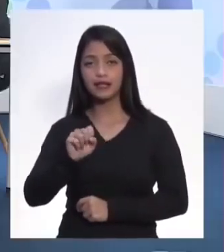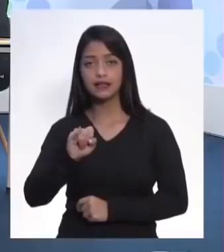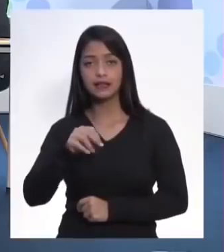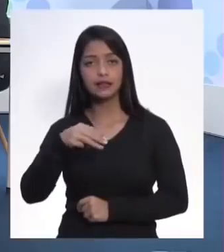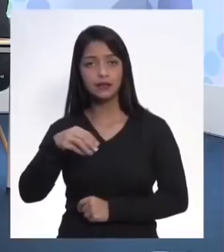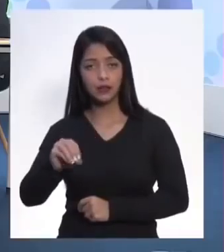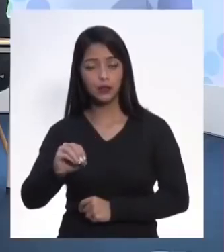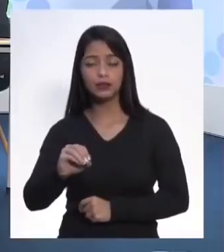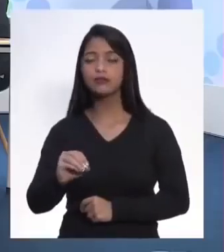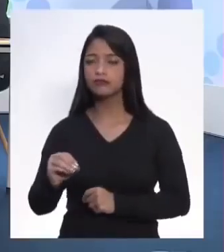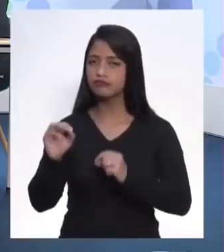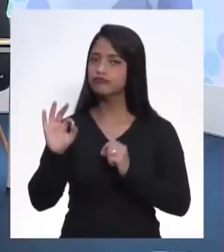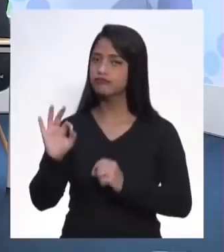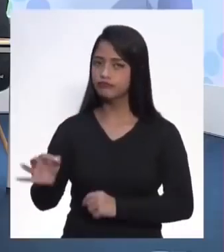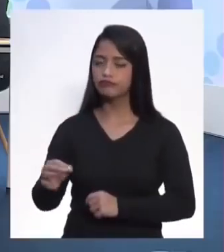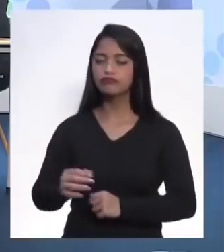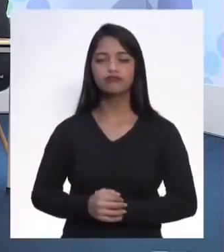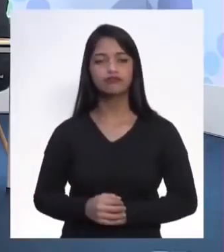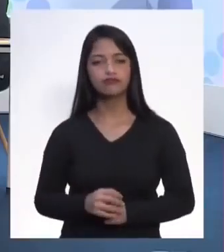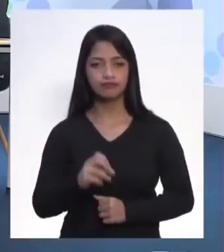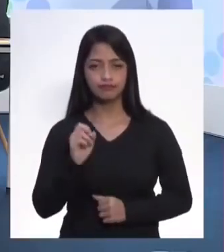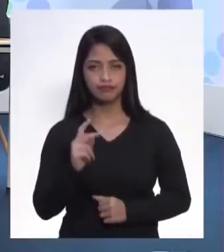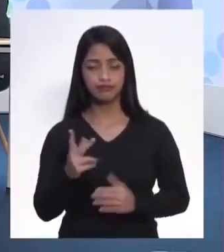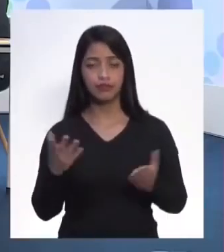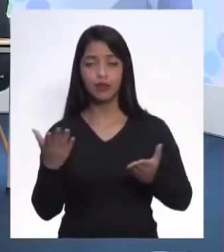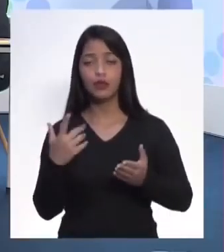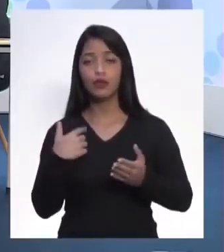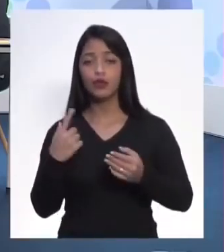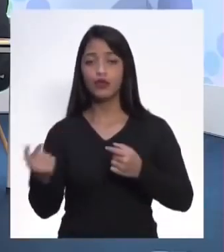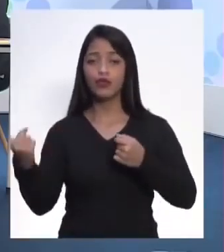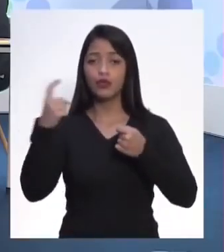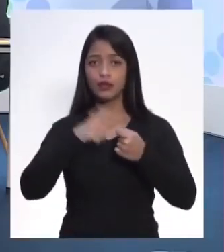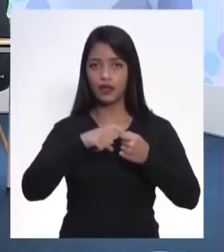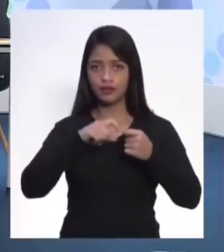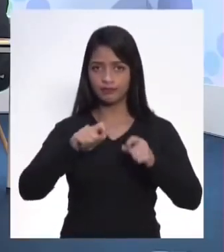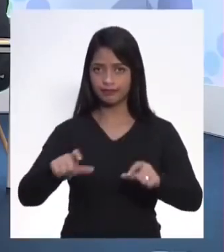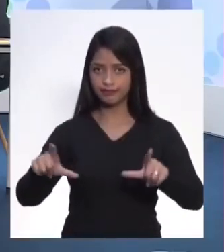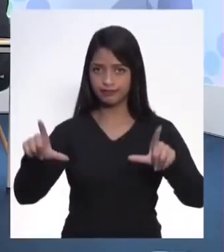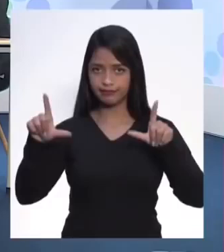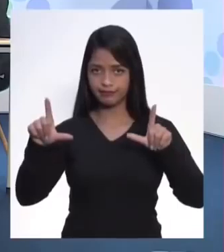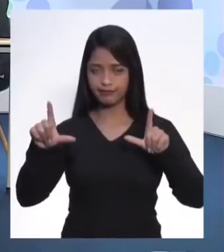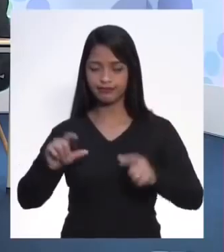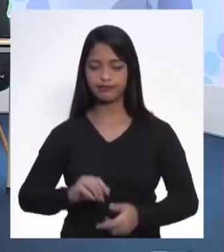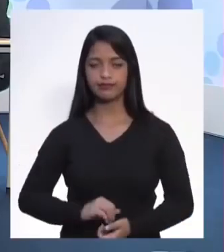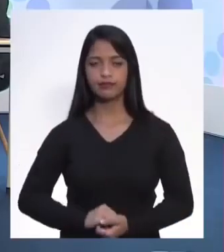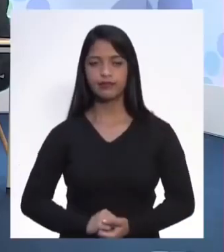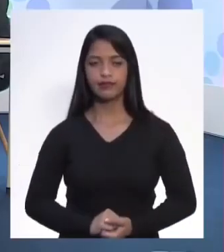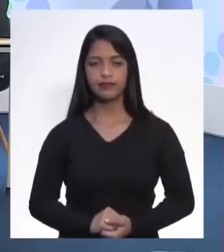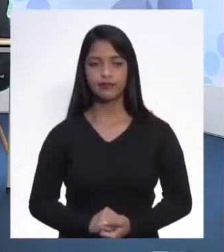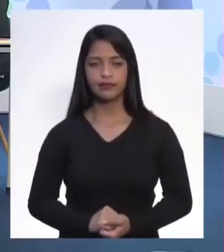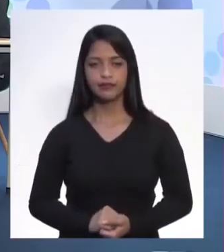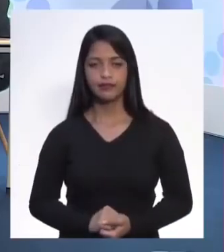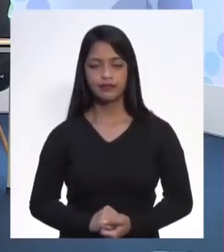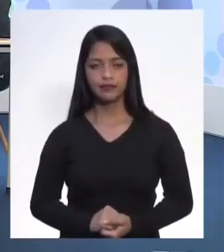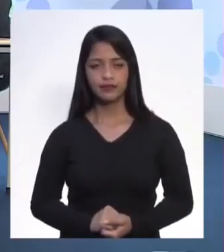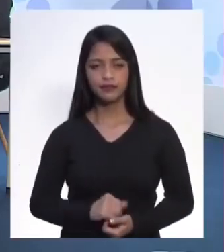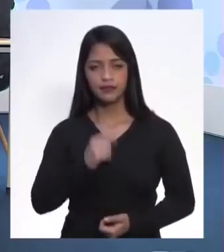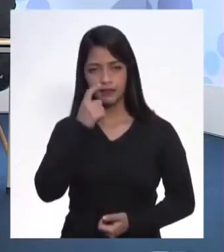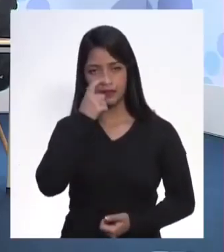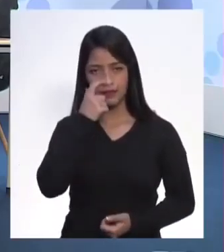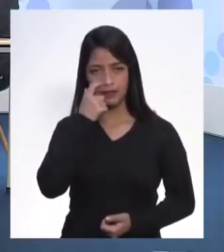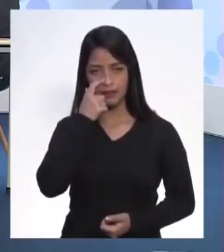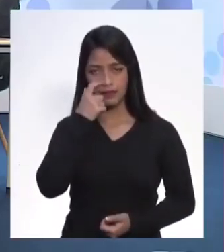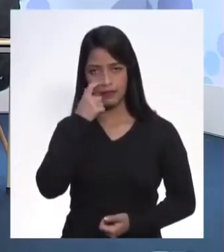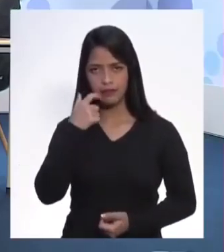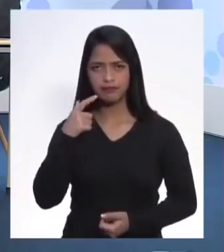Correto. Isso? Beleza? Então, é isso aqui. Deixa eu voltar lá na nossa lousa. Tudo bem? E aí a gente vai... Opa, o que eu fiz aqui?